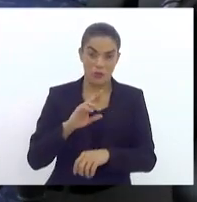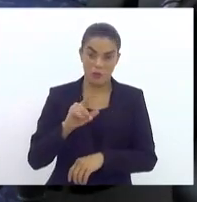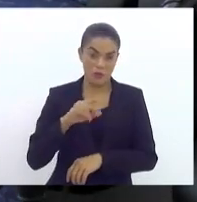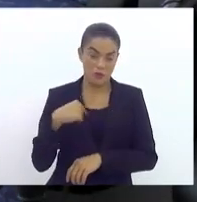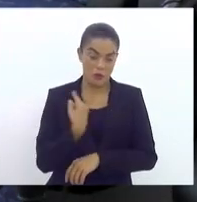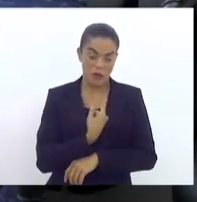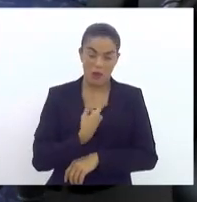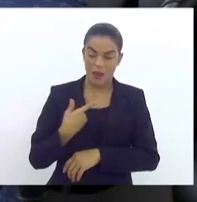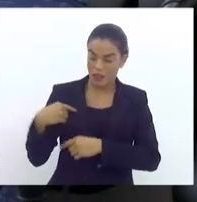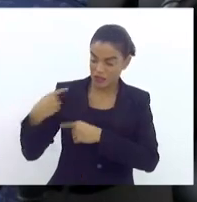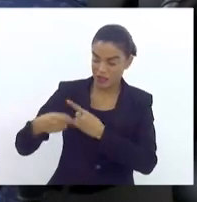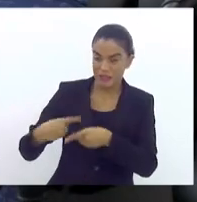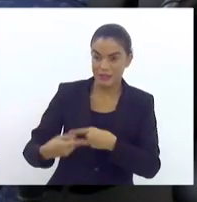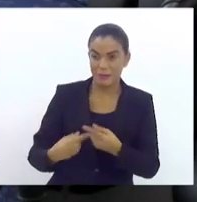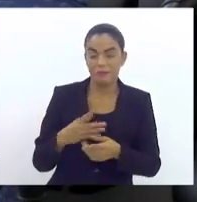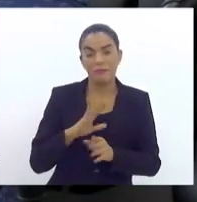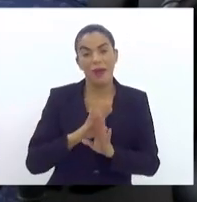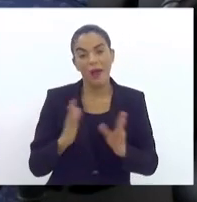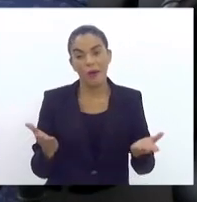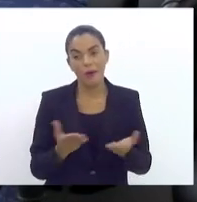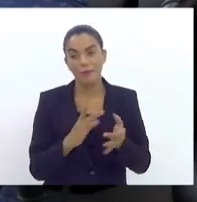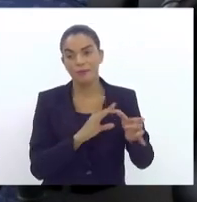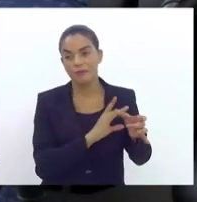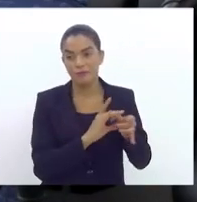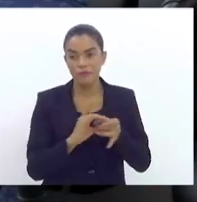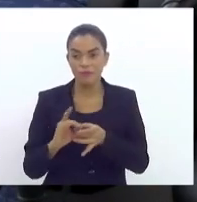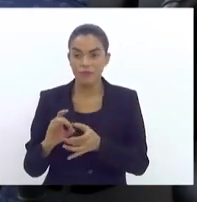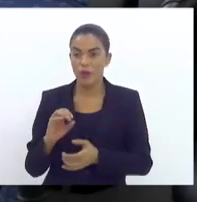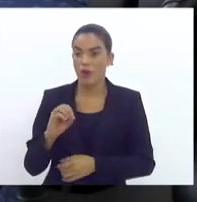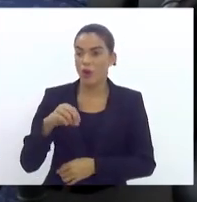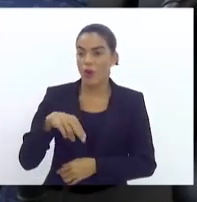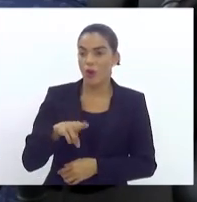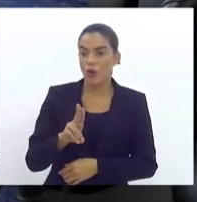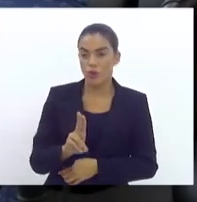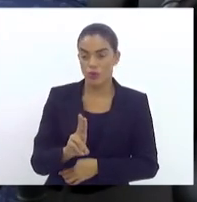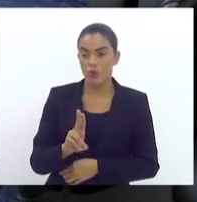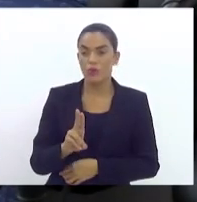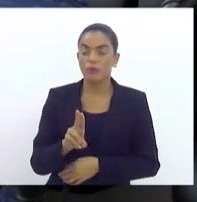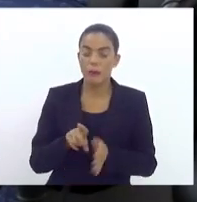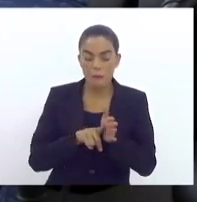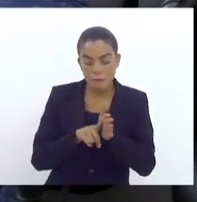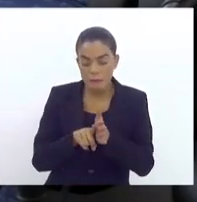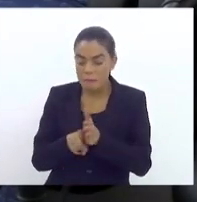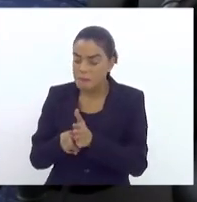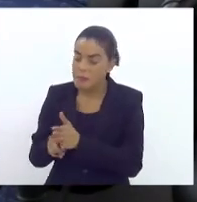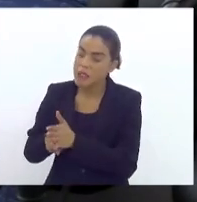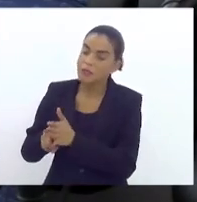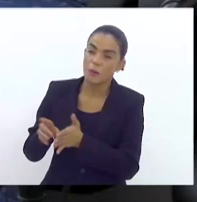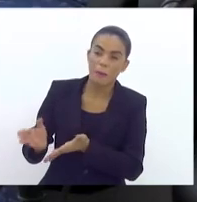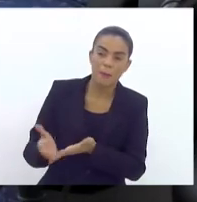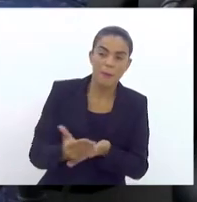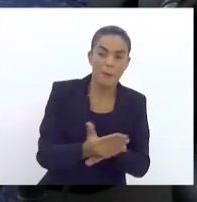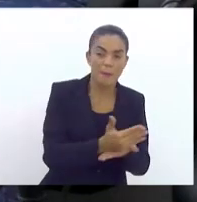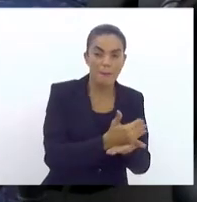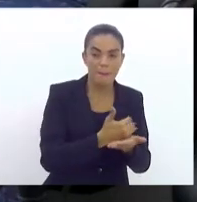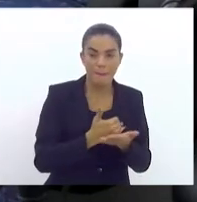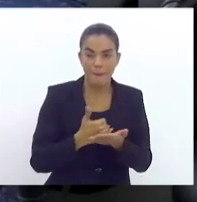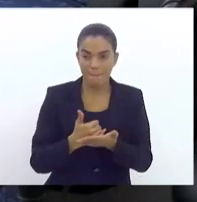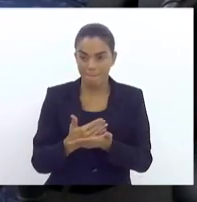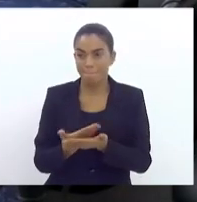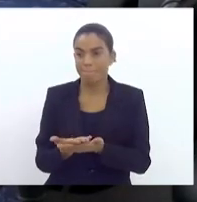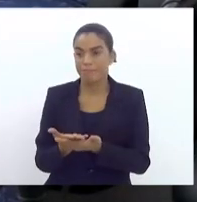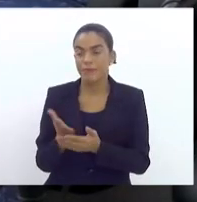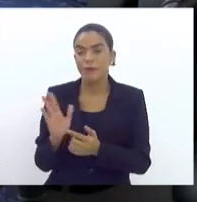digital agora para contextualizar né a ONU no ano passado fez uma pesquisa também só título de curiosidade